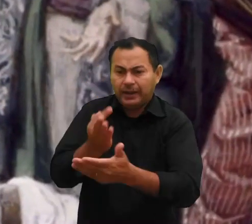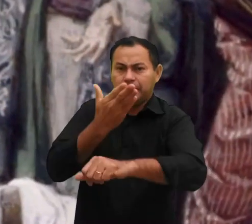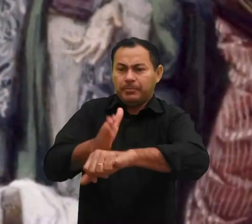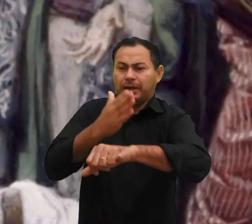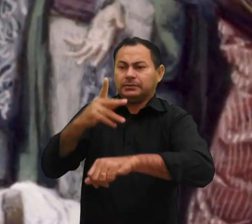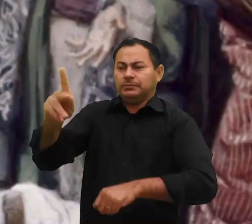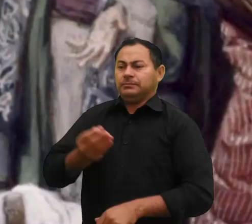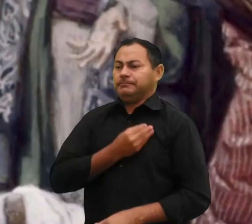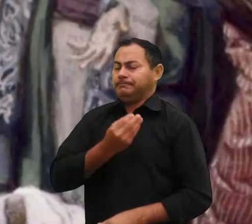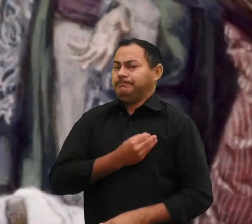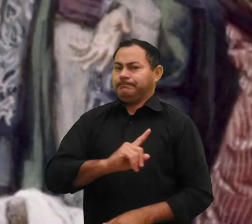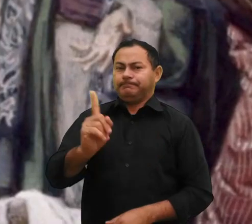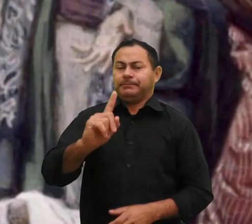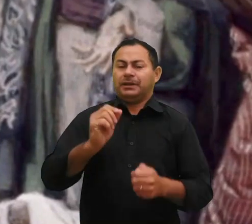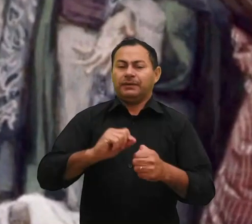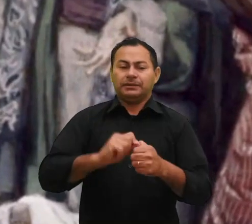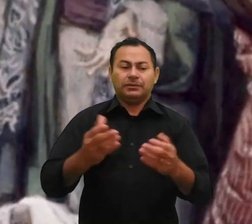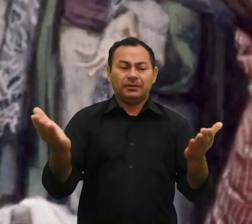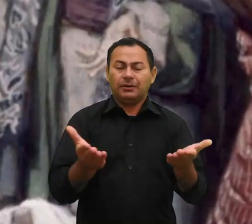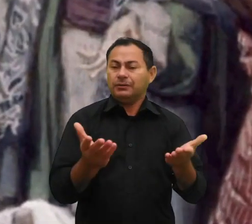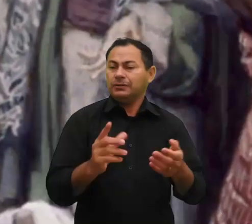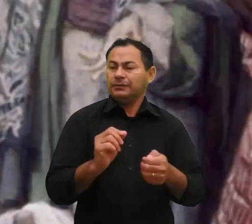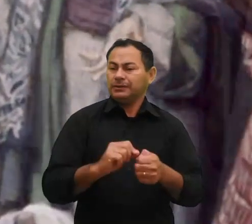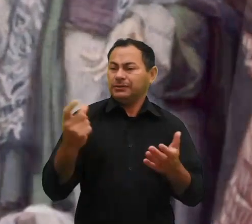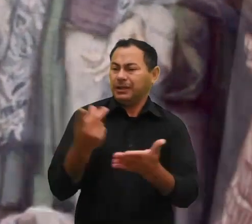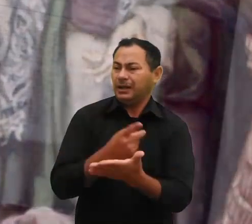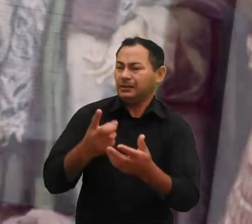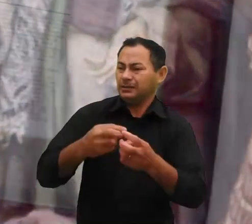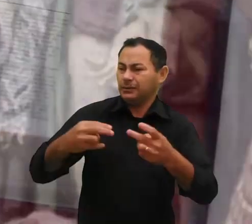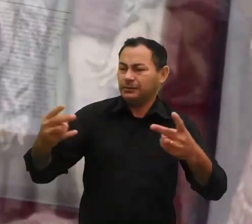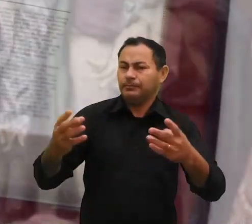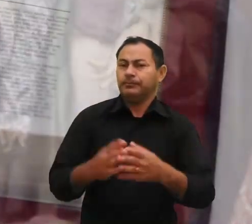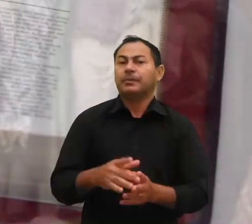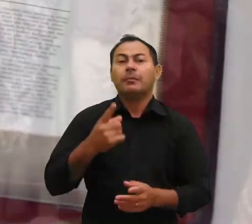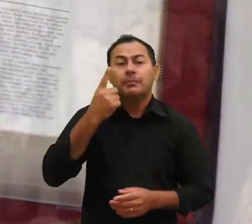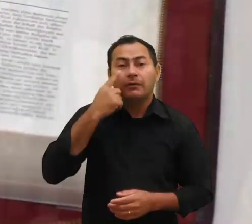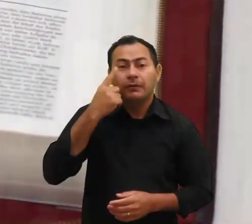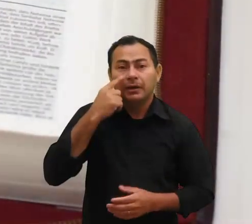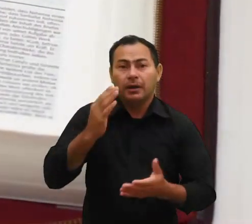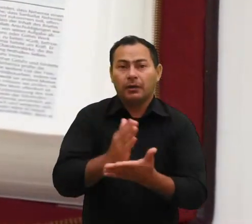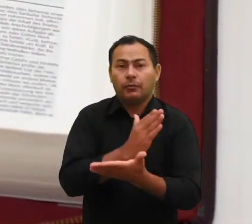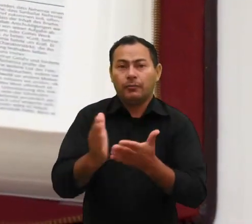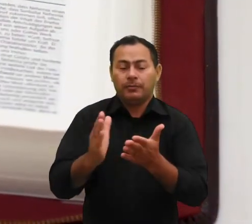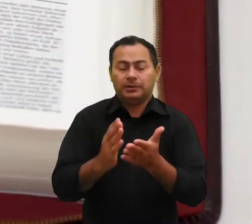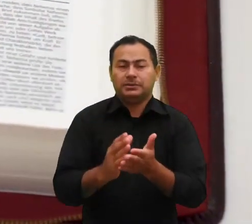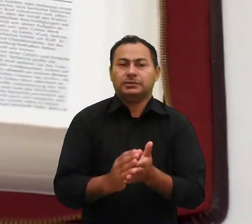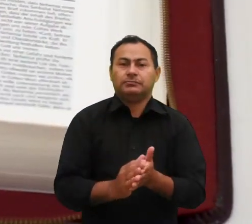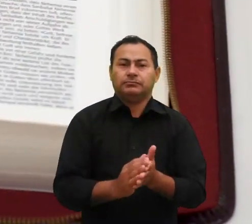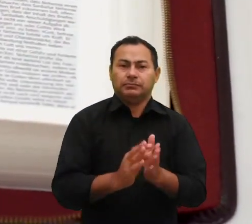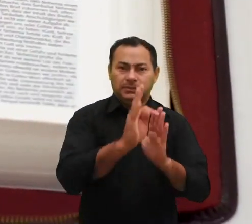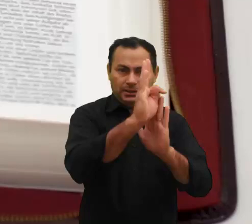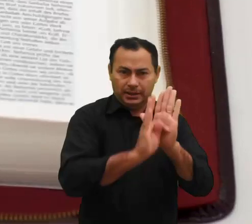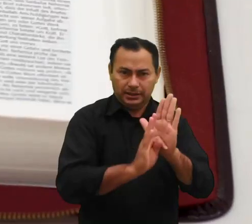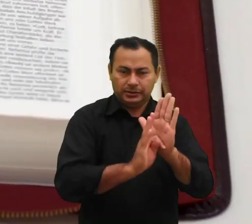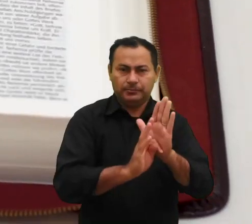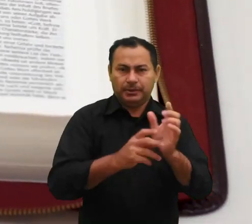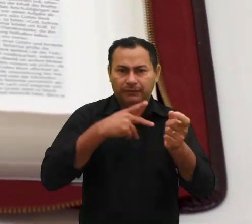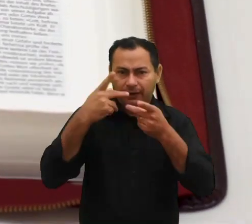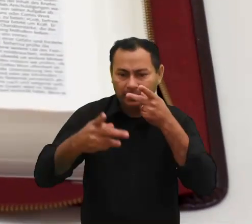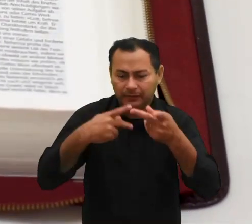nas suas vidas, vocês não estariam fazendo o que estão fazendo. Vamos ver algumas passagens